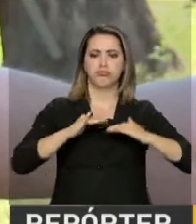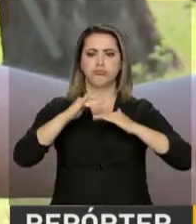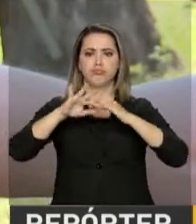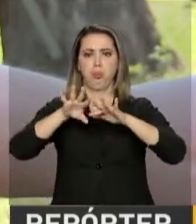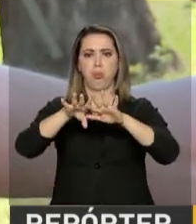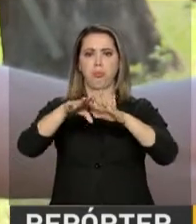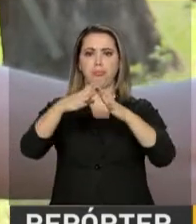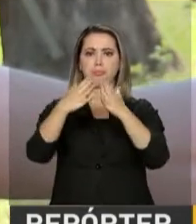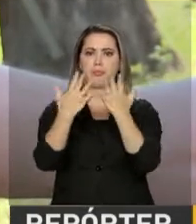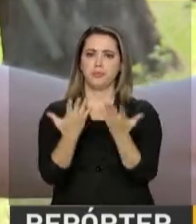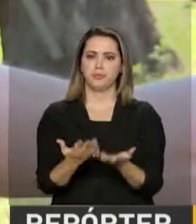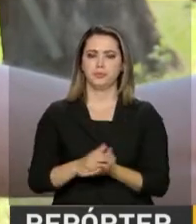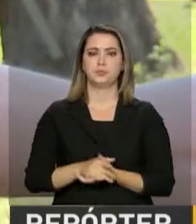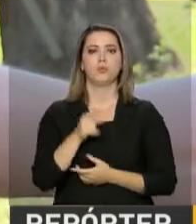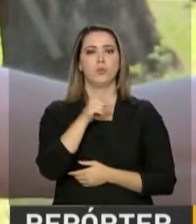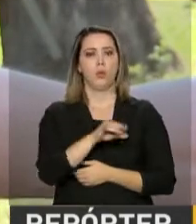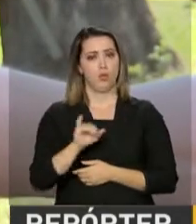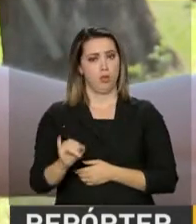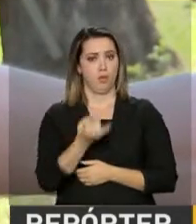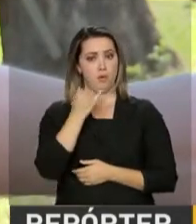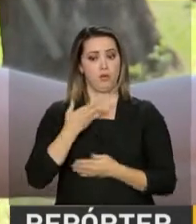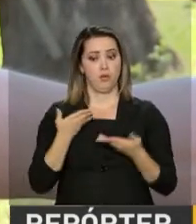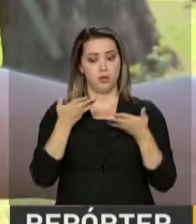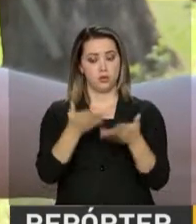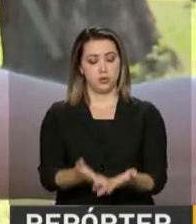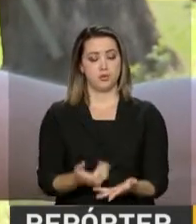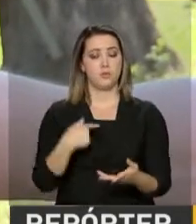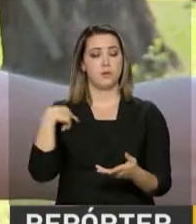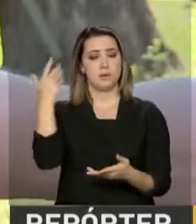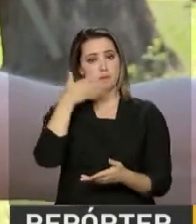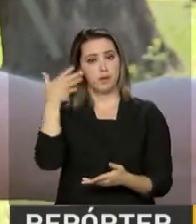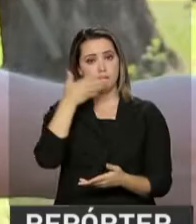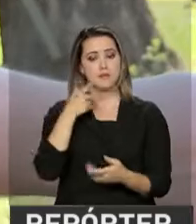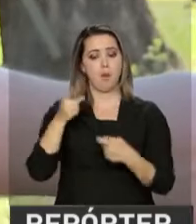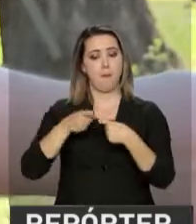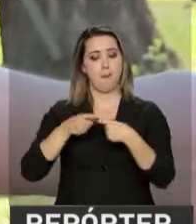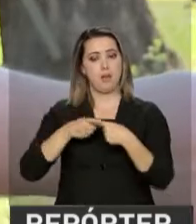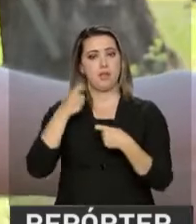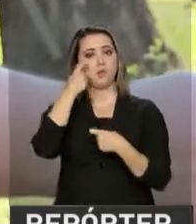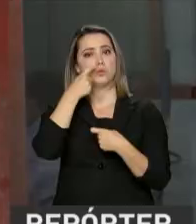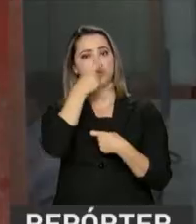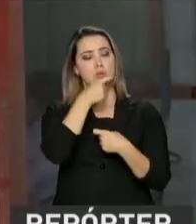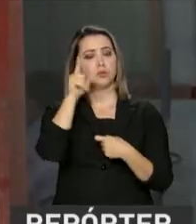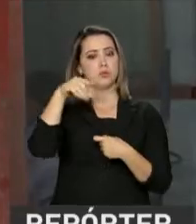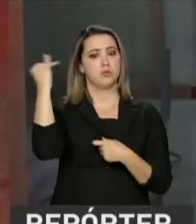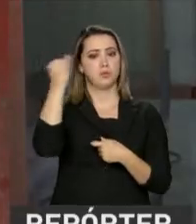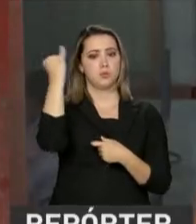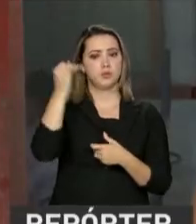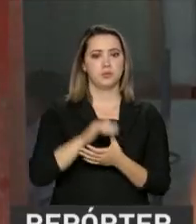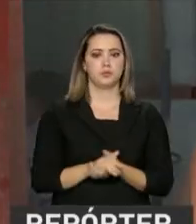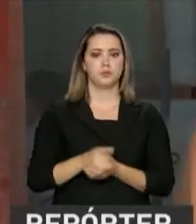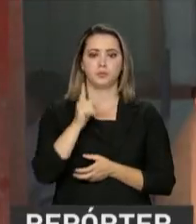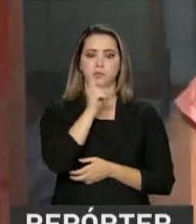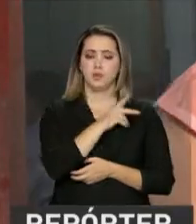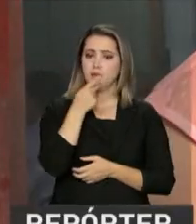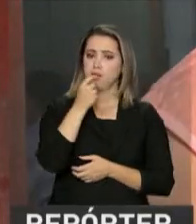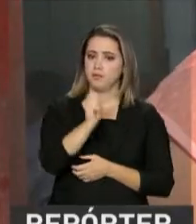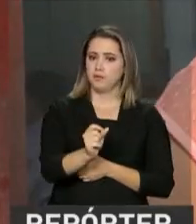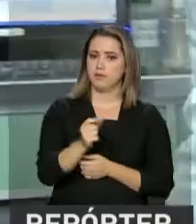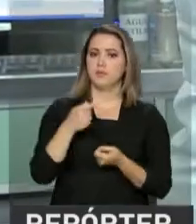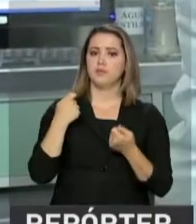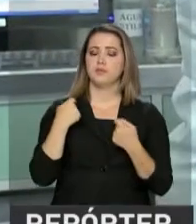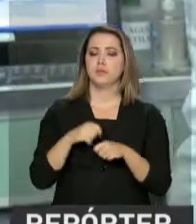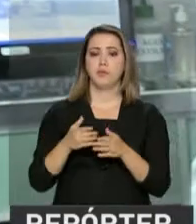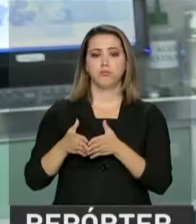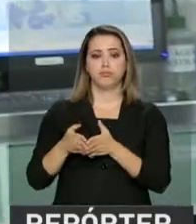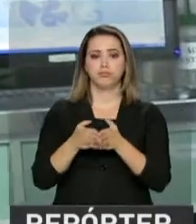clínico dentista né e palestra tudo é muito importante para a comunidade já rosana garante que se não fosse o atendimento